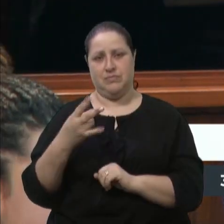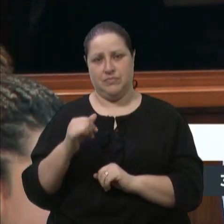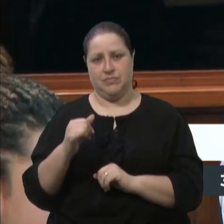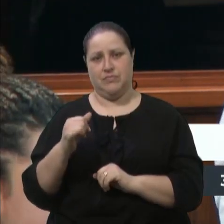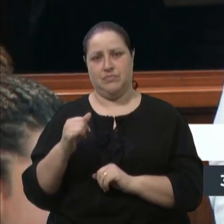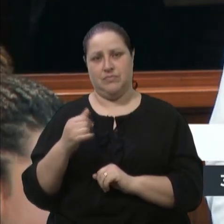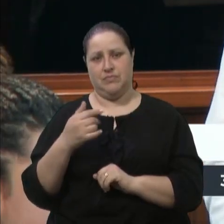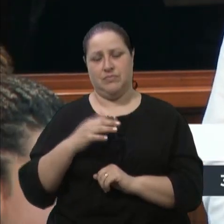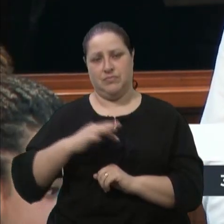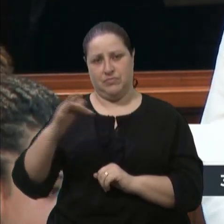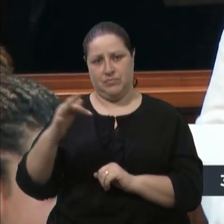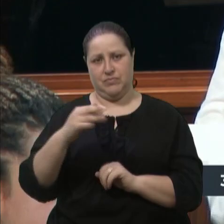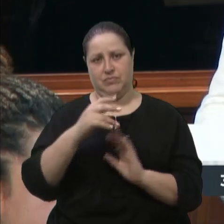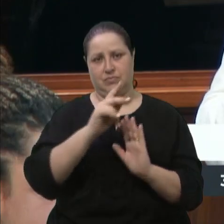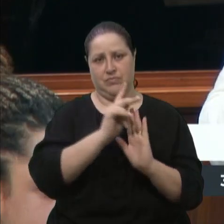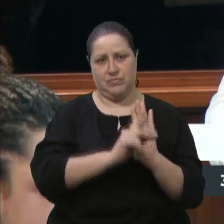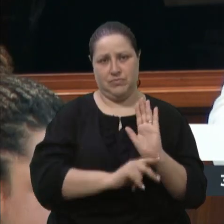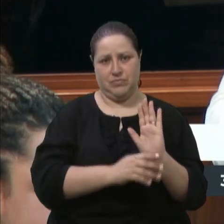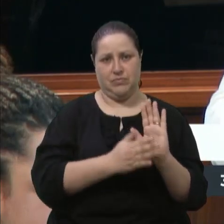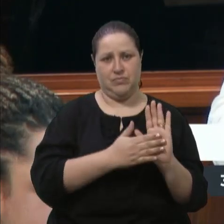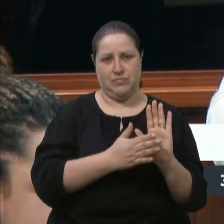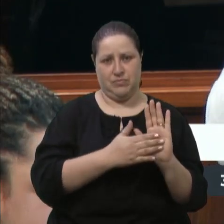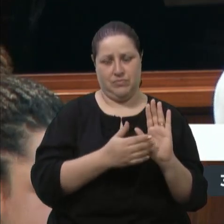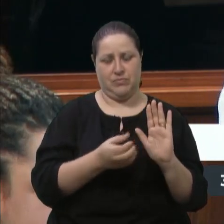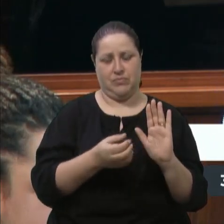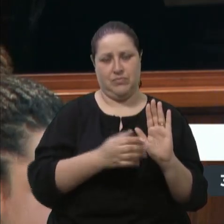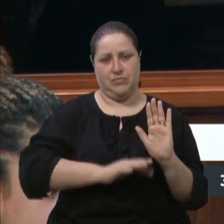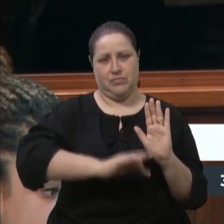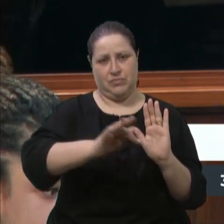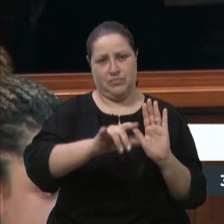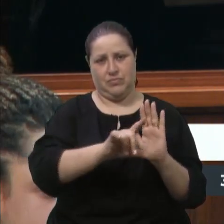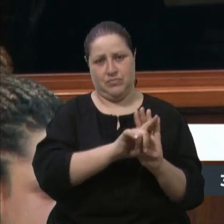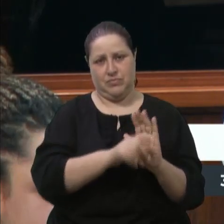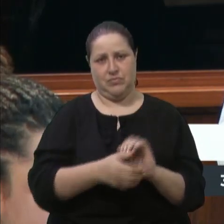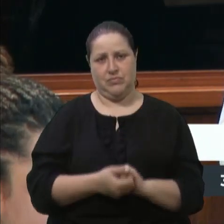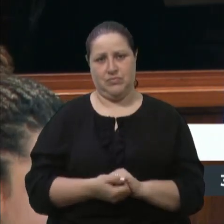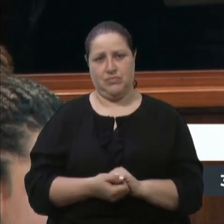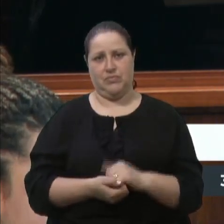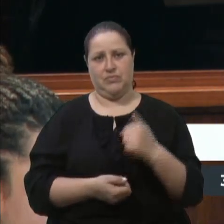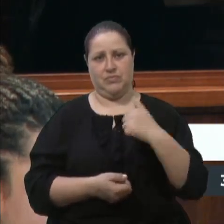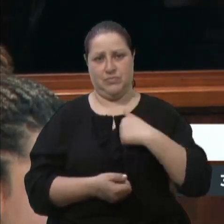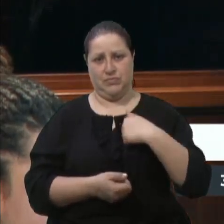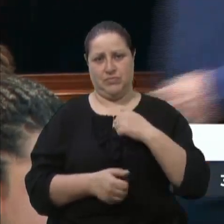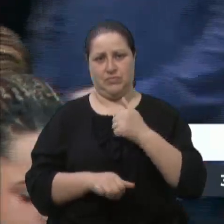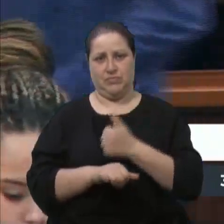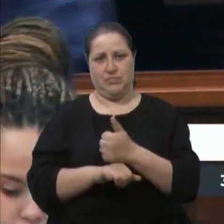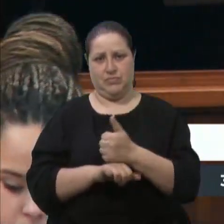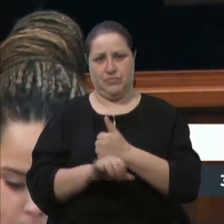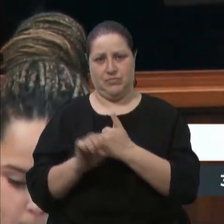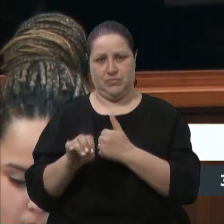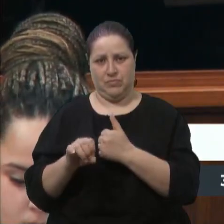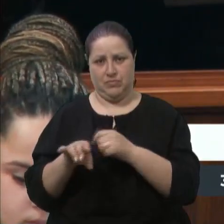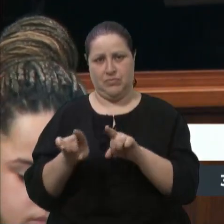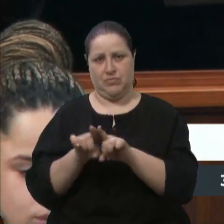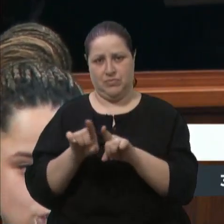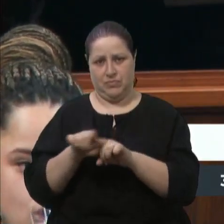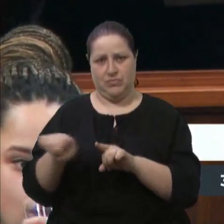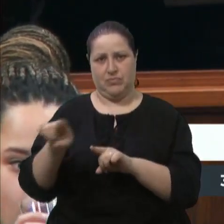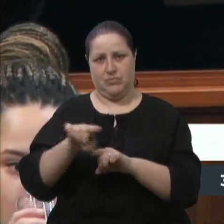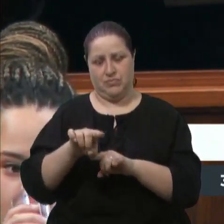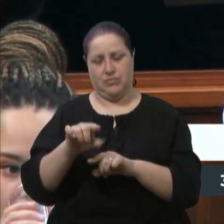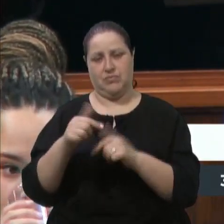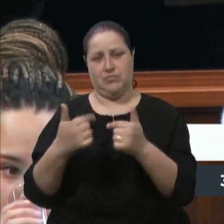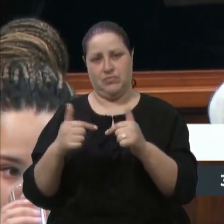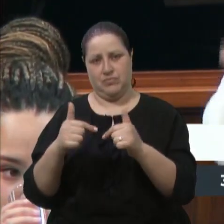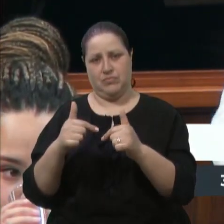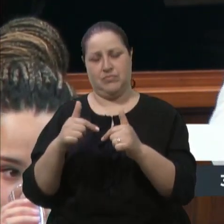outros projetos de lei, e eu quero dizer que, como um trabalhador da educação, e vocês indiretamente são, nesse caso, grande parte